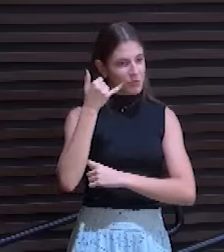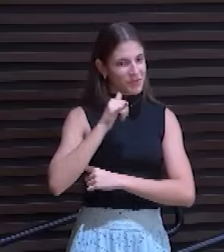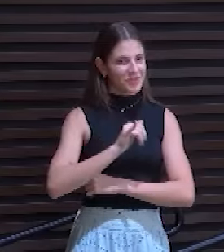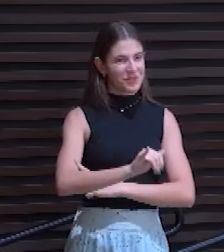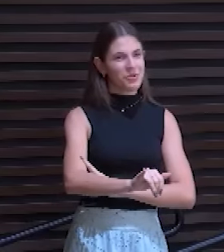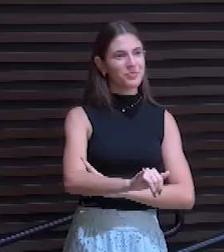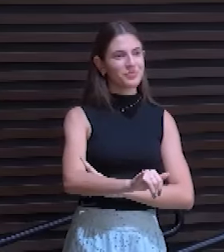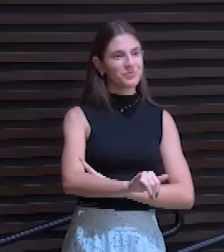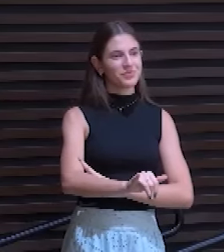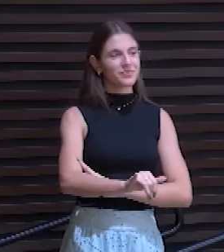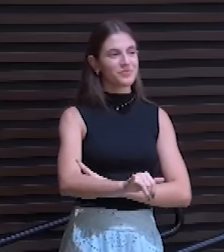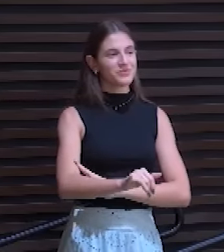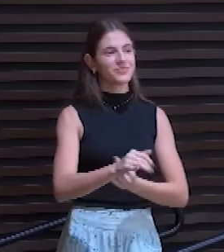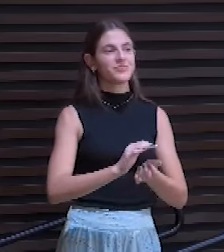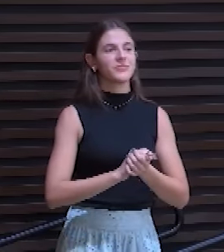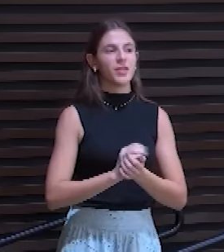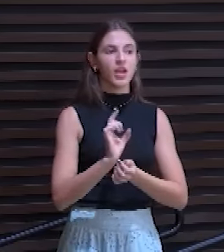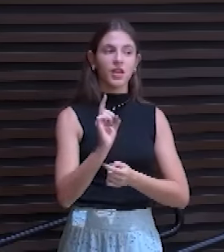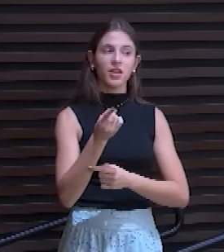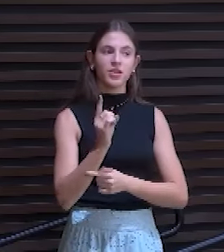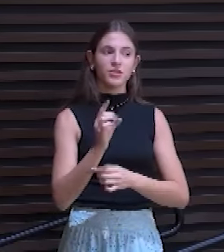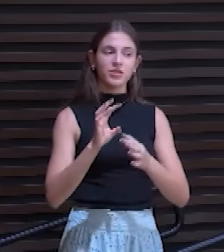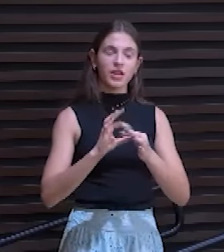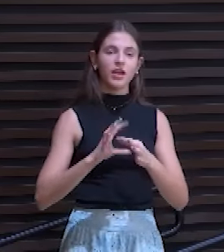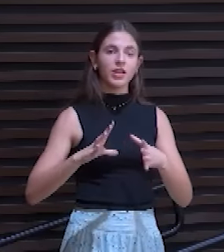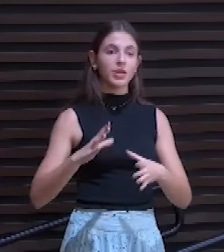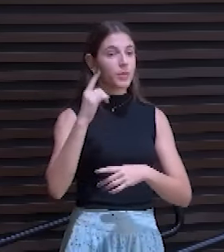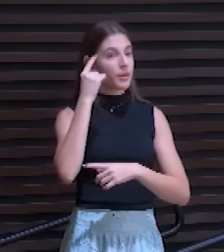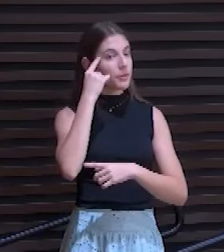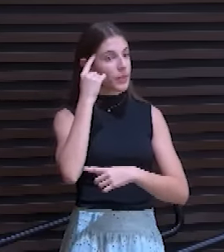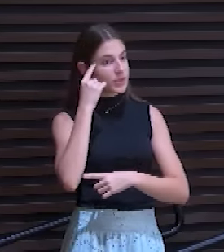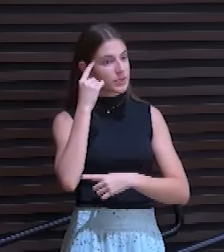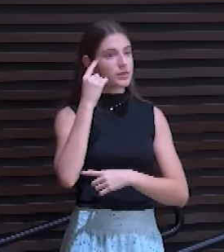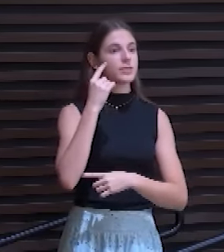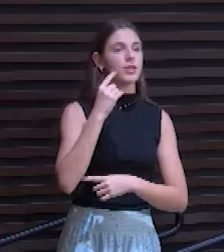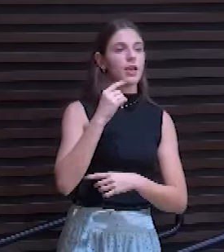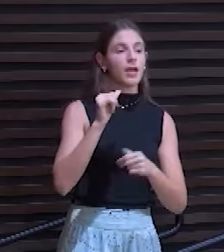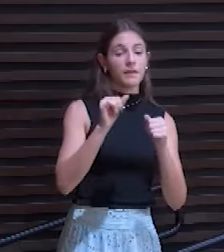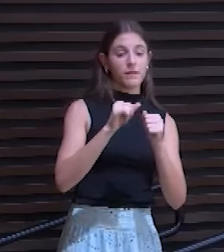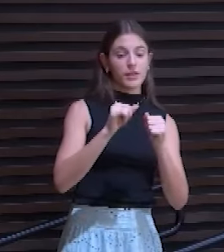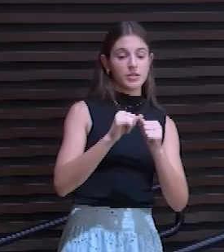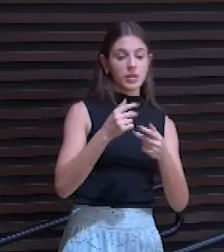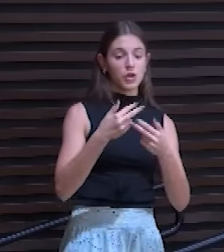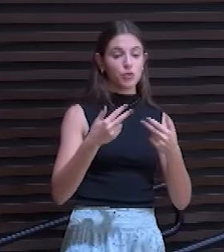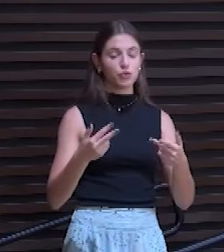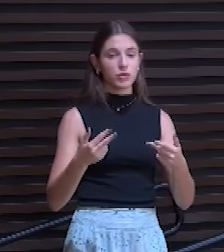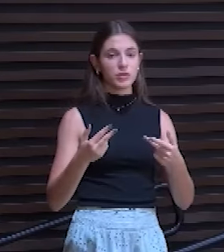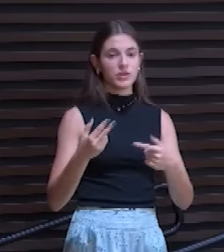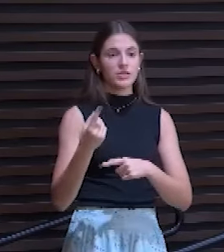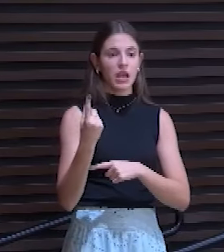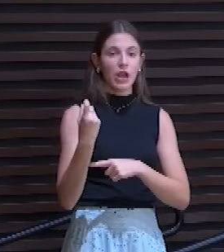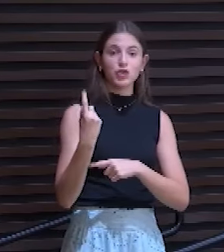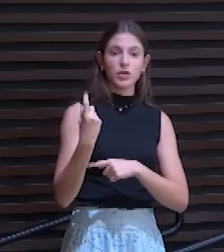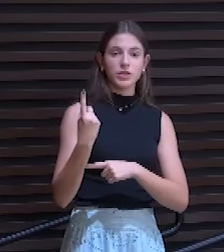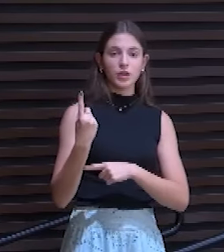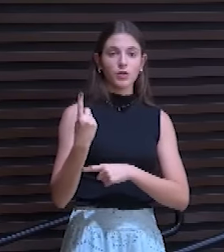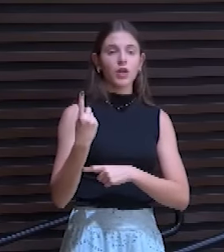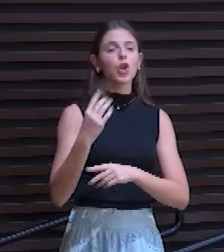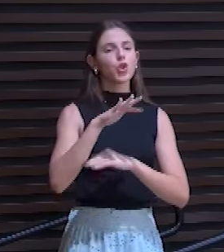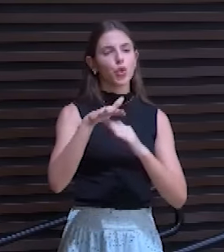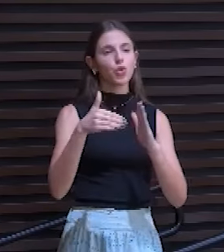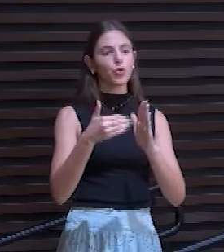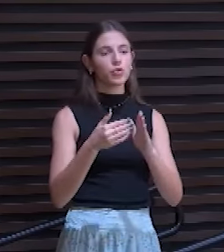não? Ele não está livre para pensar, falar, agir de forma independente. Todos os seus atos, bem como